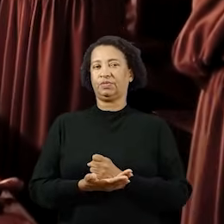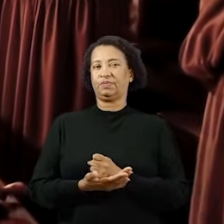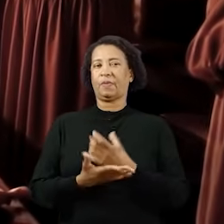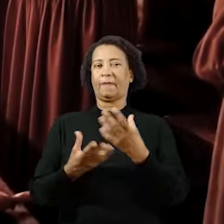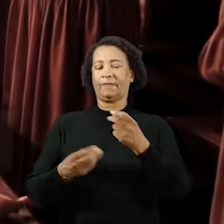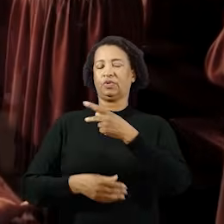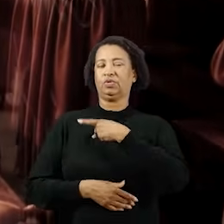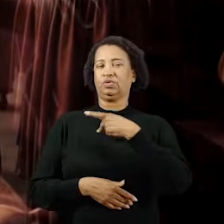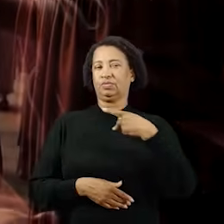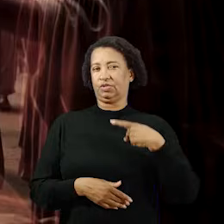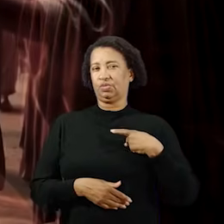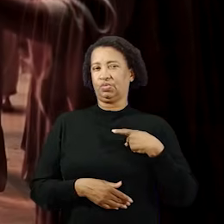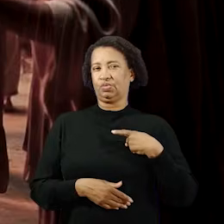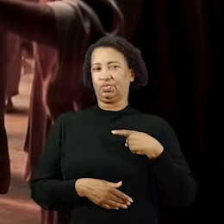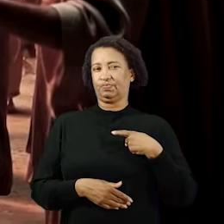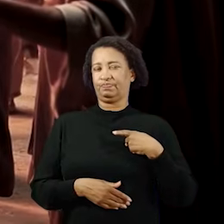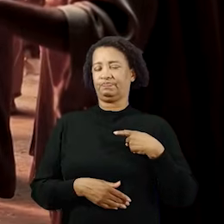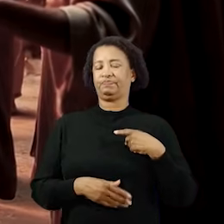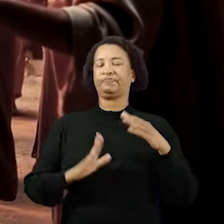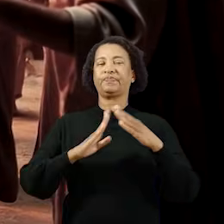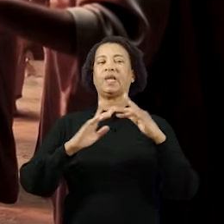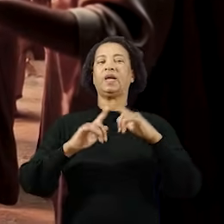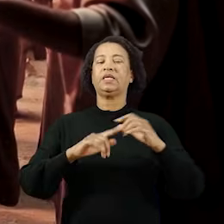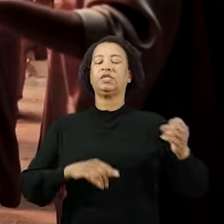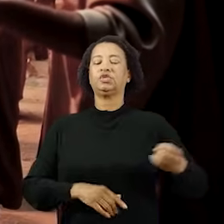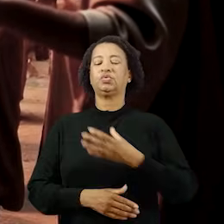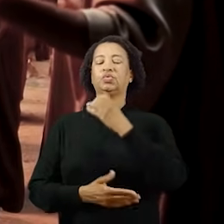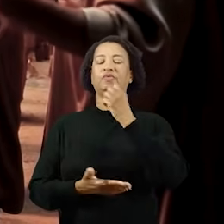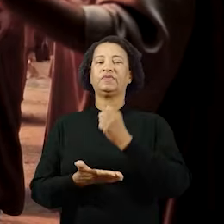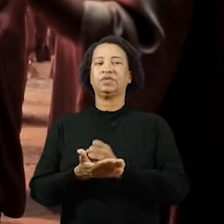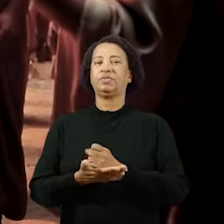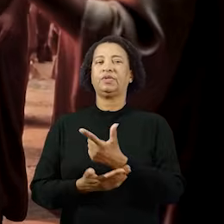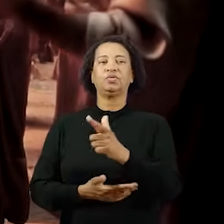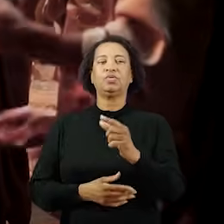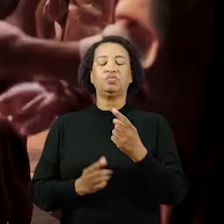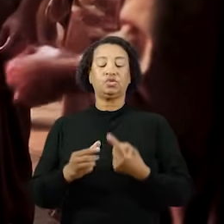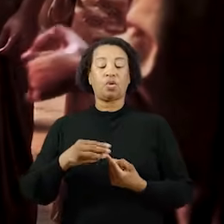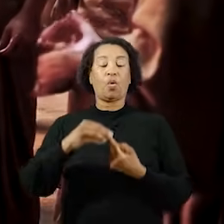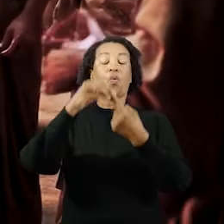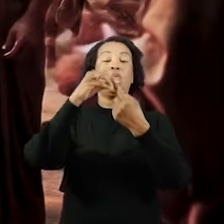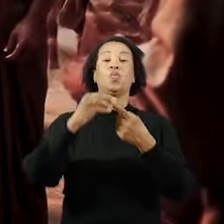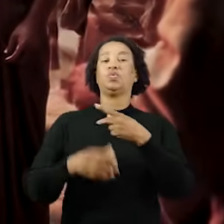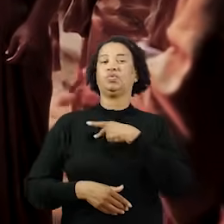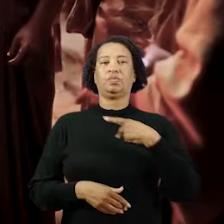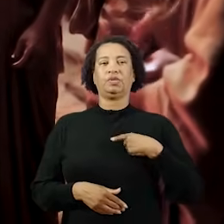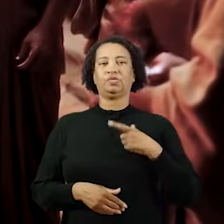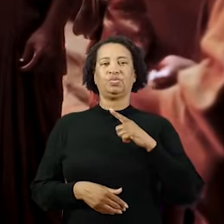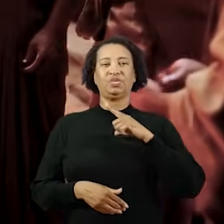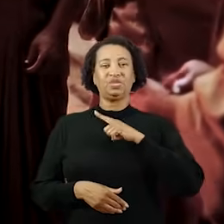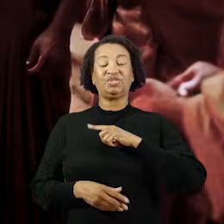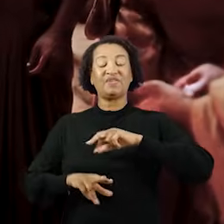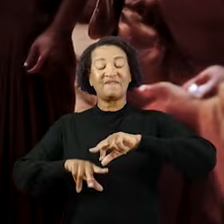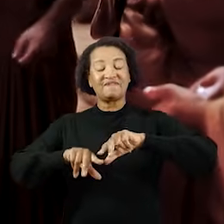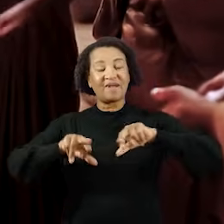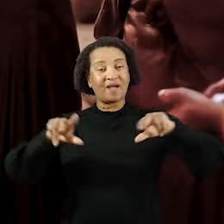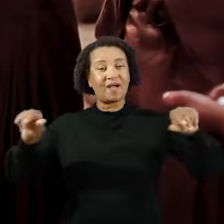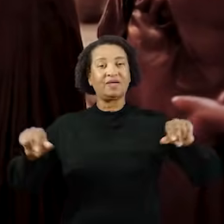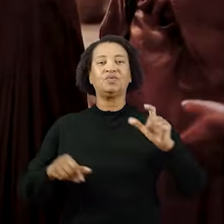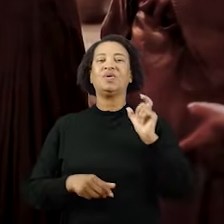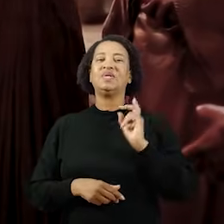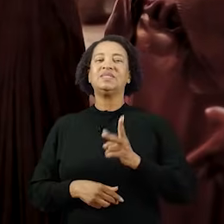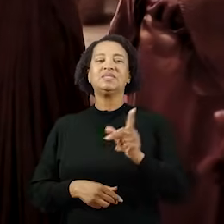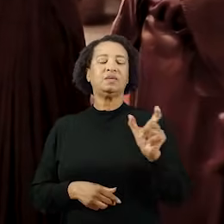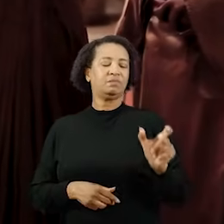Muitos pastores. A igreja do Novo Testamento nunca tinha um único pastor. Sempre tinha vários pastores. Toda vez que a